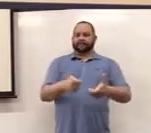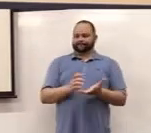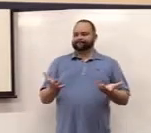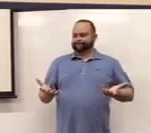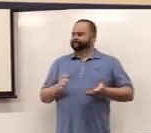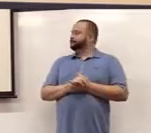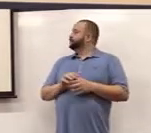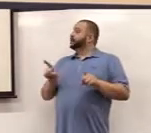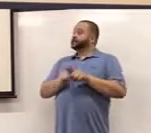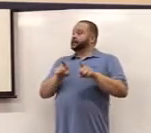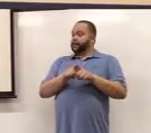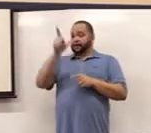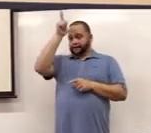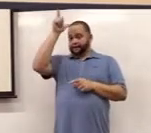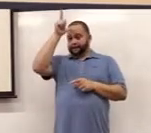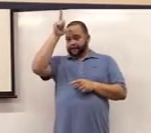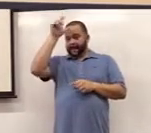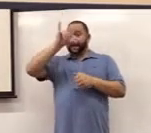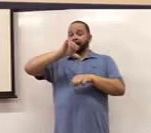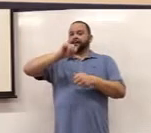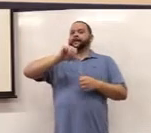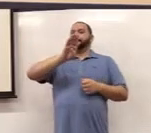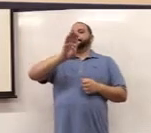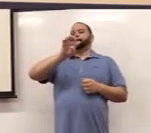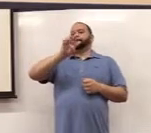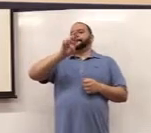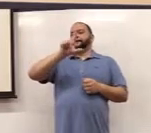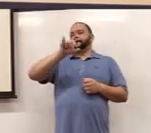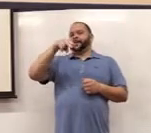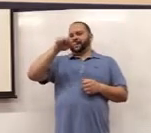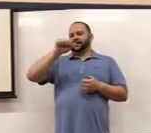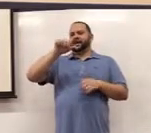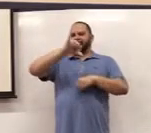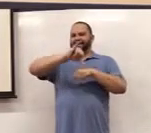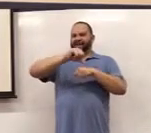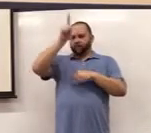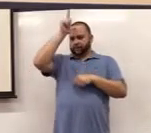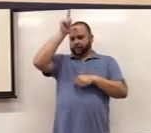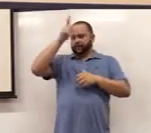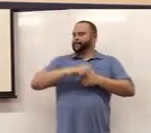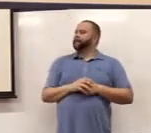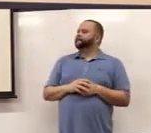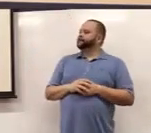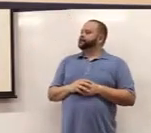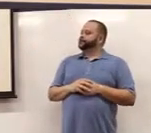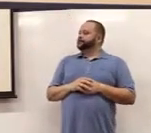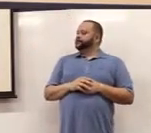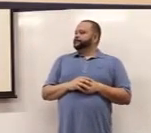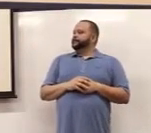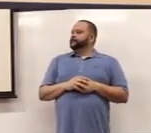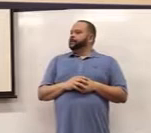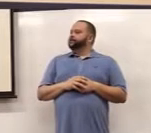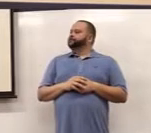a mesma orquestra, em 1989, no dia 25 de dezembro, no Natal, vai com um novo regente, o